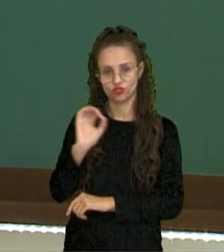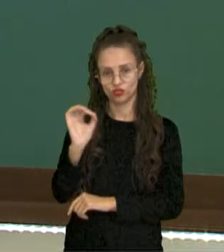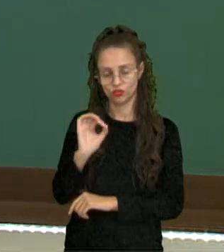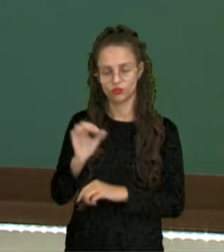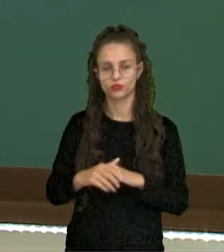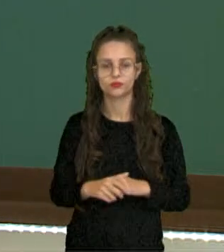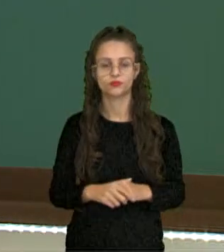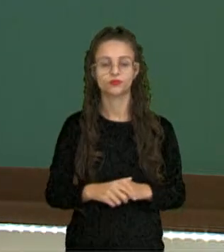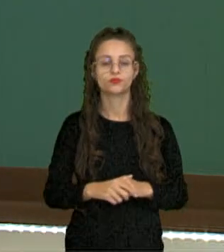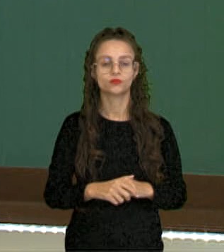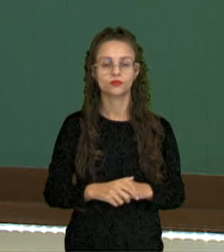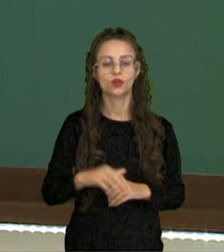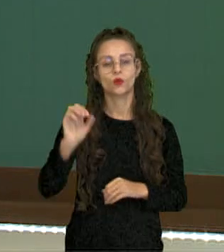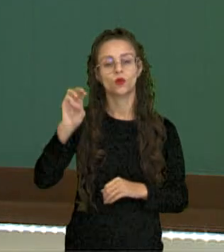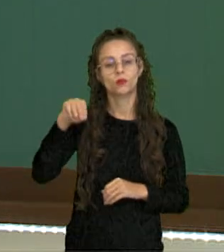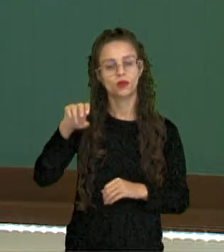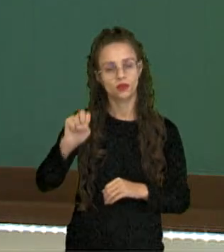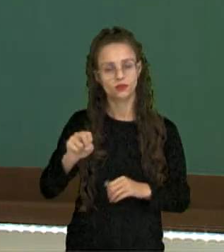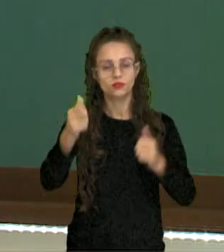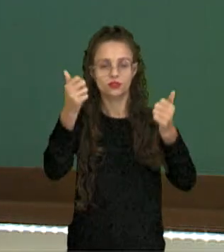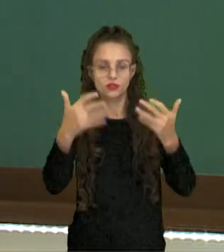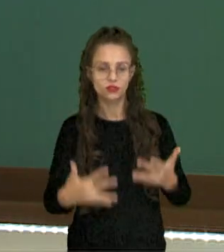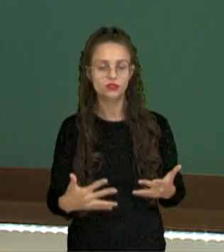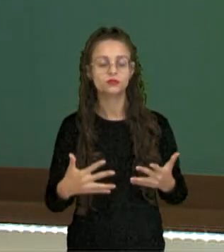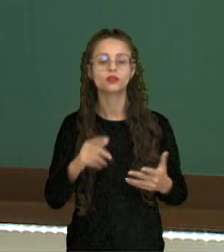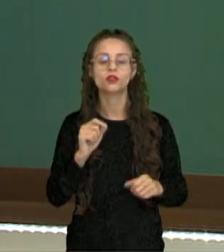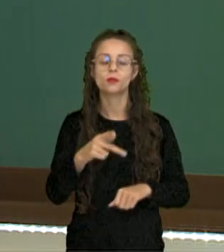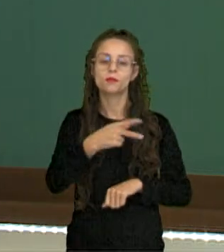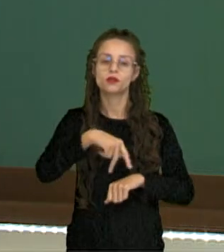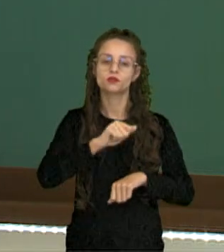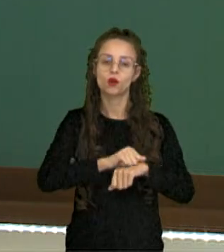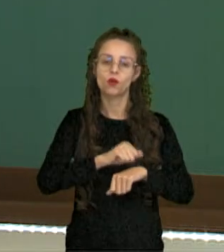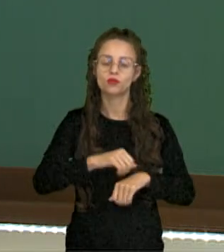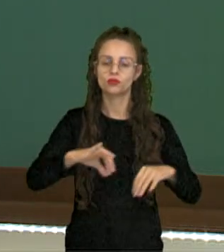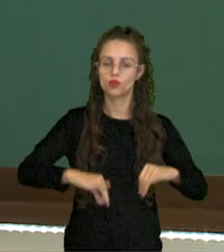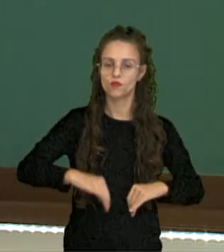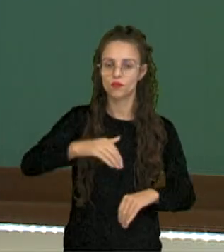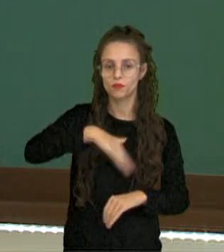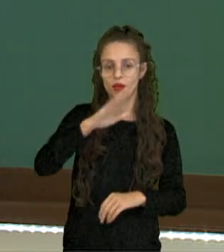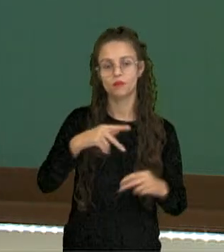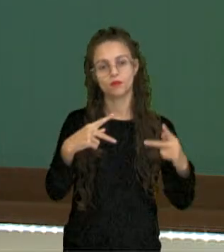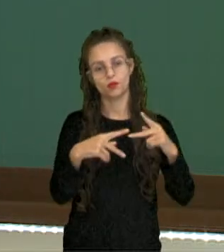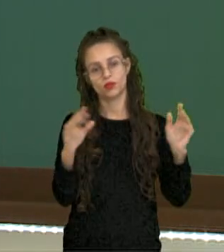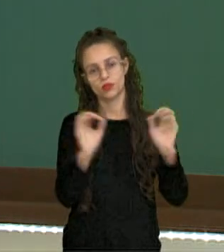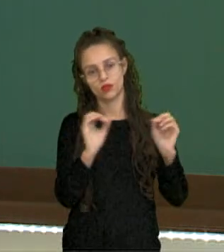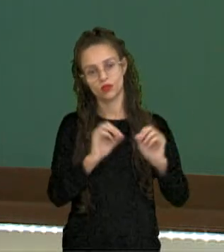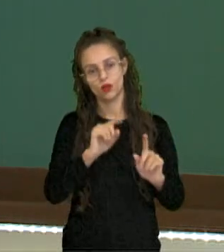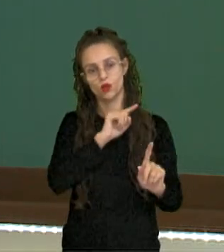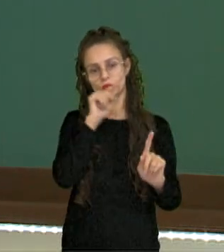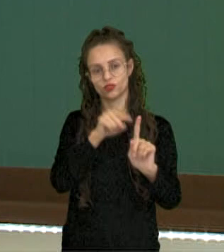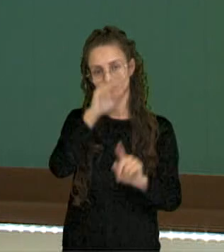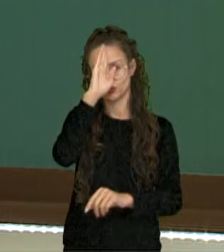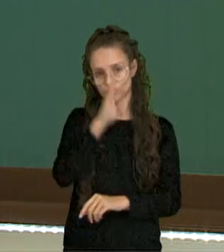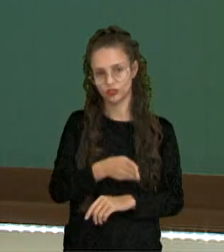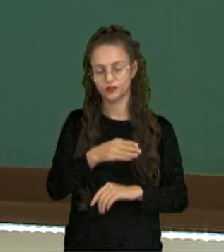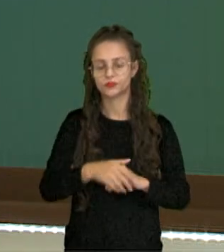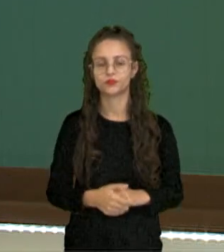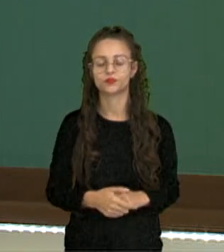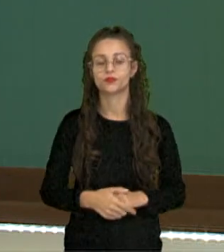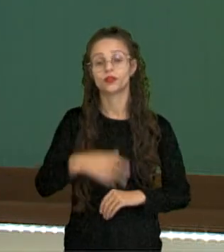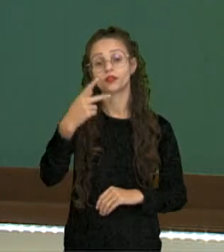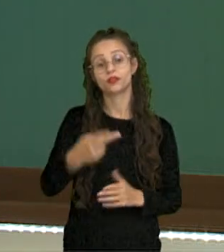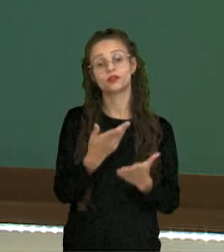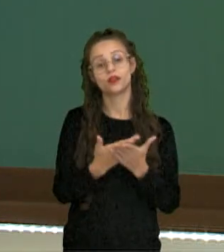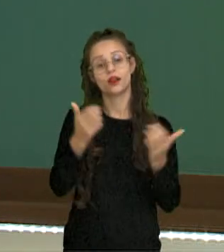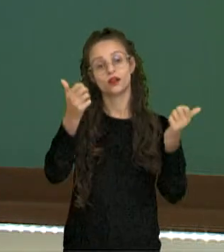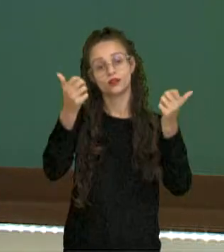OMS disse que os países mais pobres sofrerão mais. Está sem preposição, objetiva direta. Neste